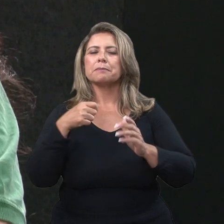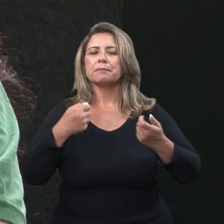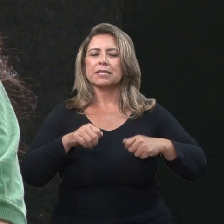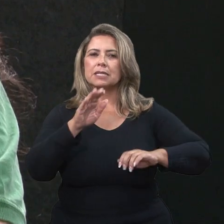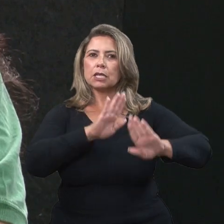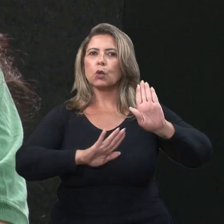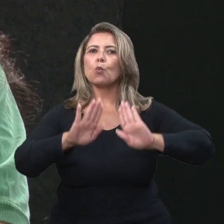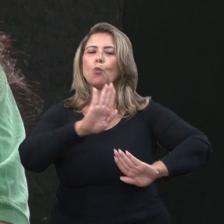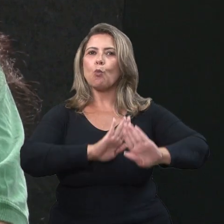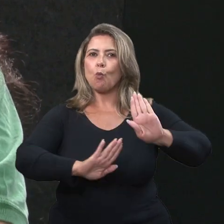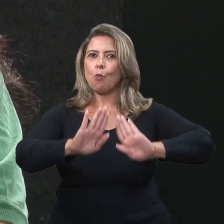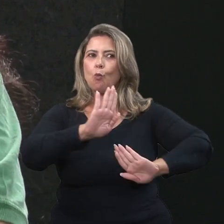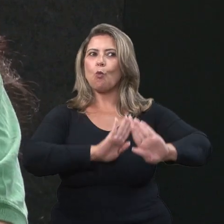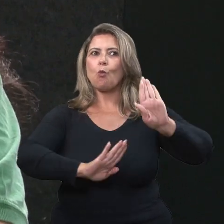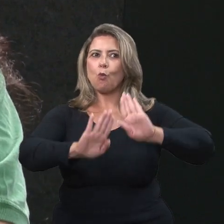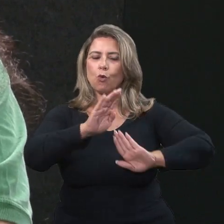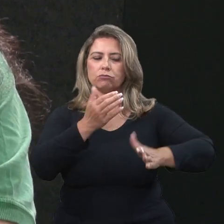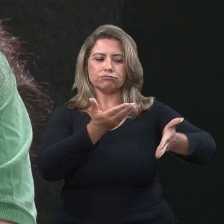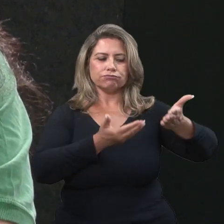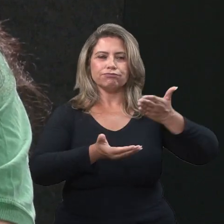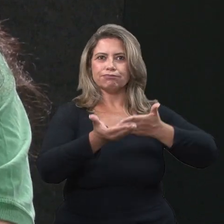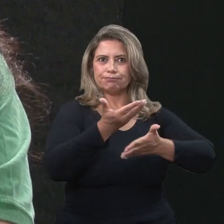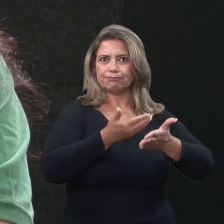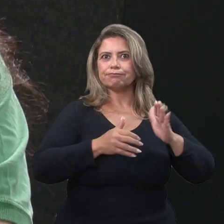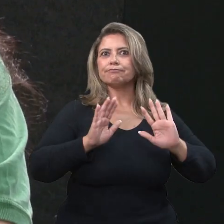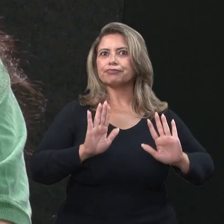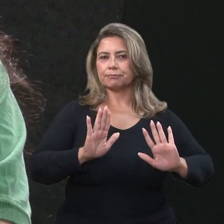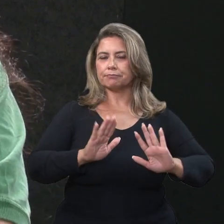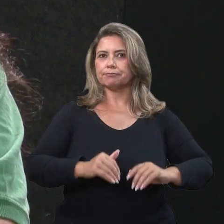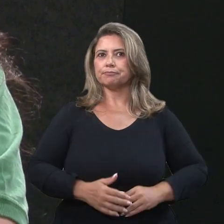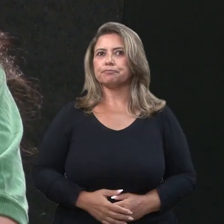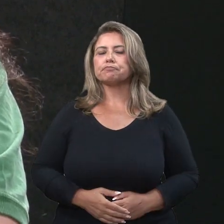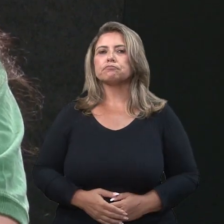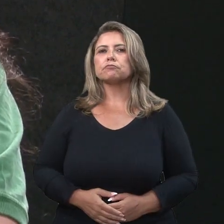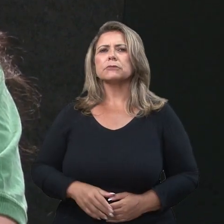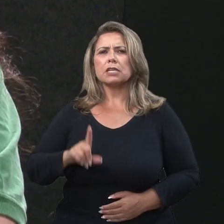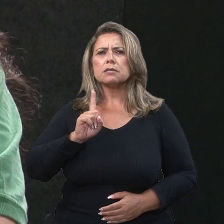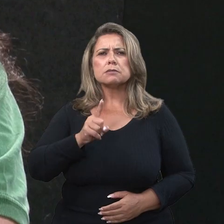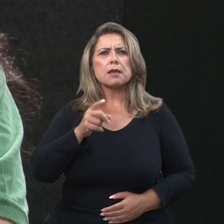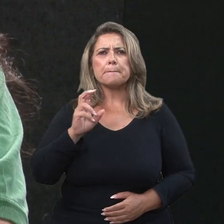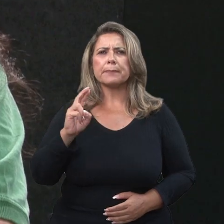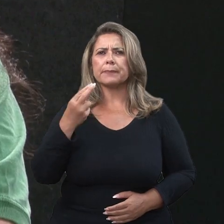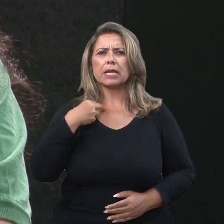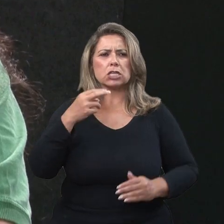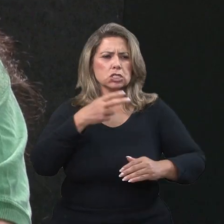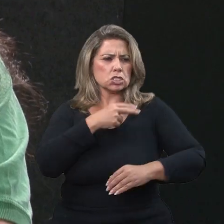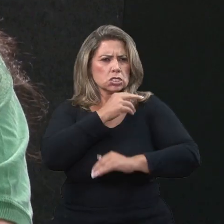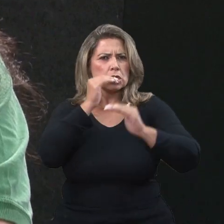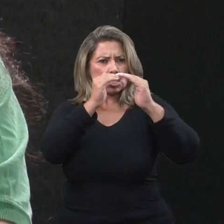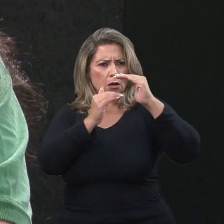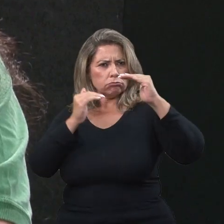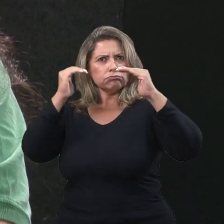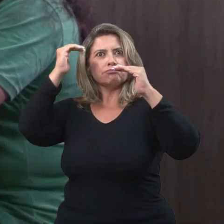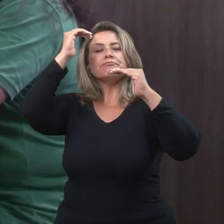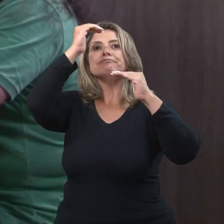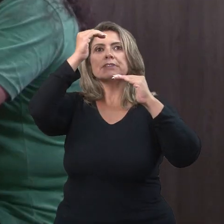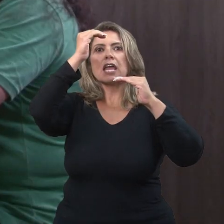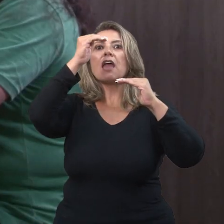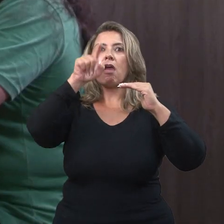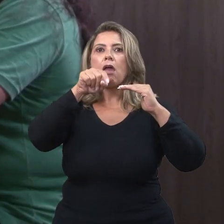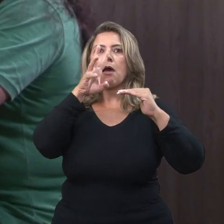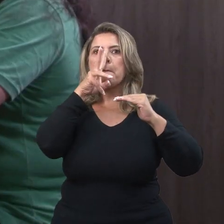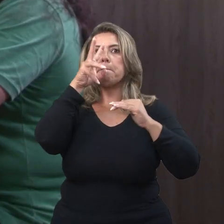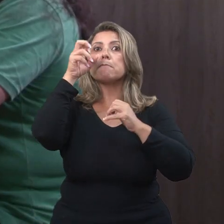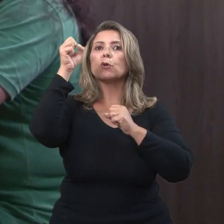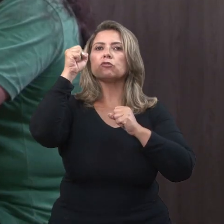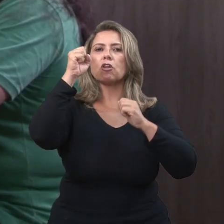com essa relação, né? E posição de hierarquia é posição de poder, né? Exato. Então a gente discute